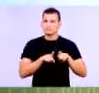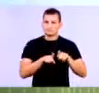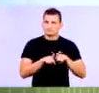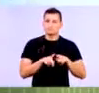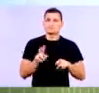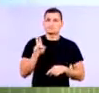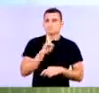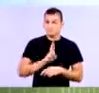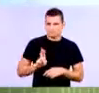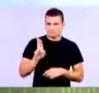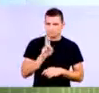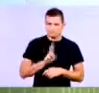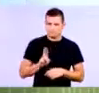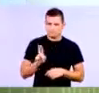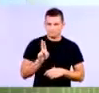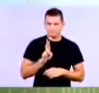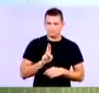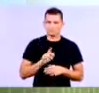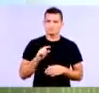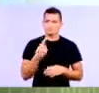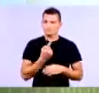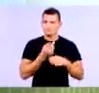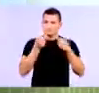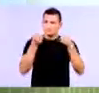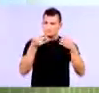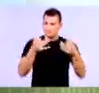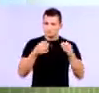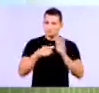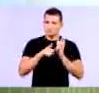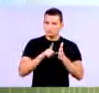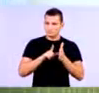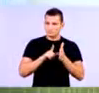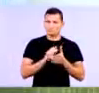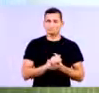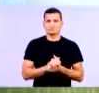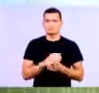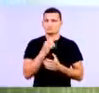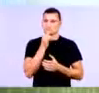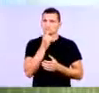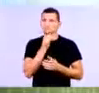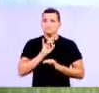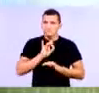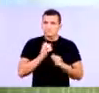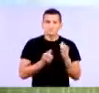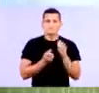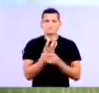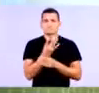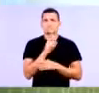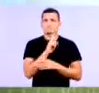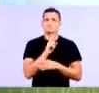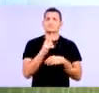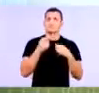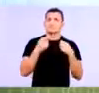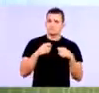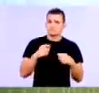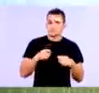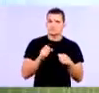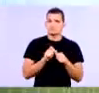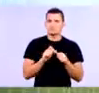use, certo? Então, como nós falamos anteriormente, não adianta apenas criar. Fazer um